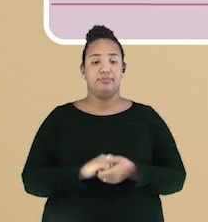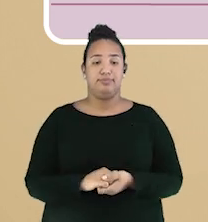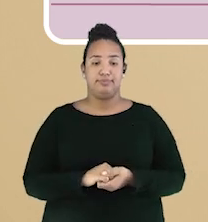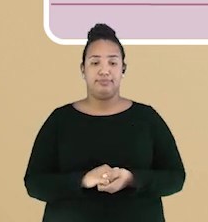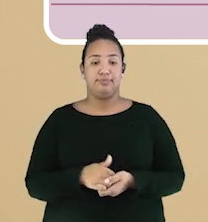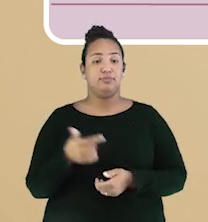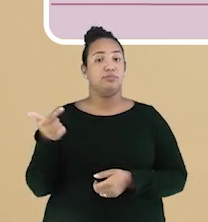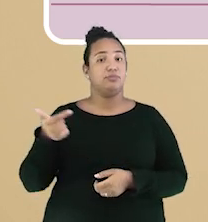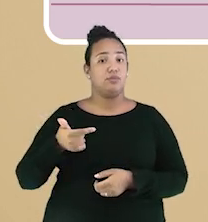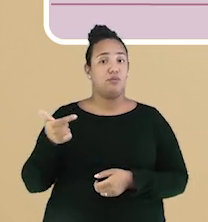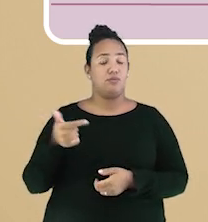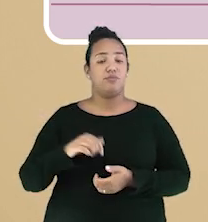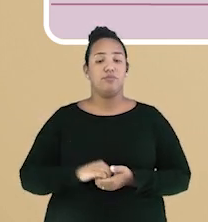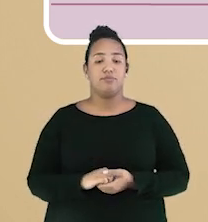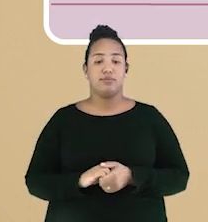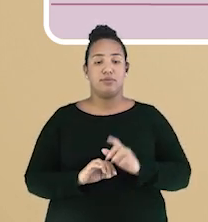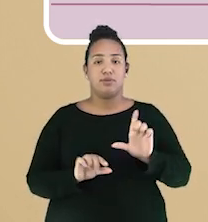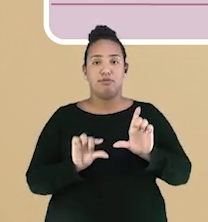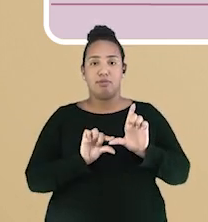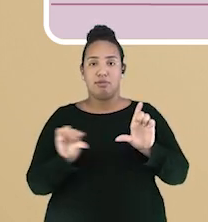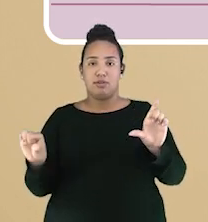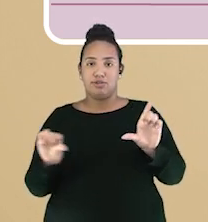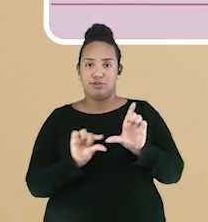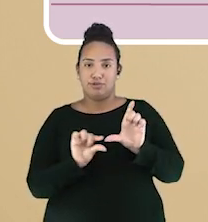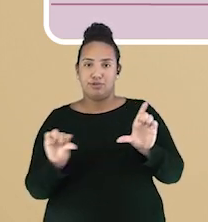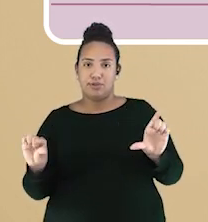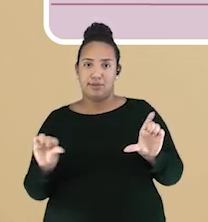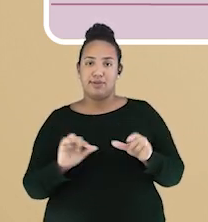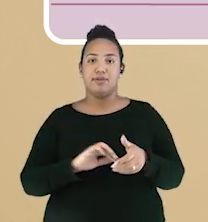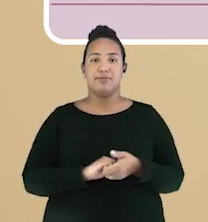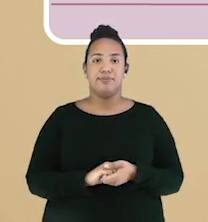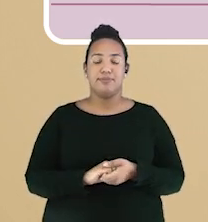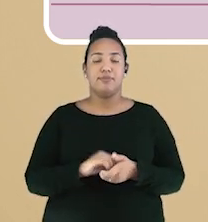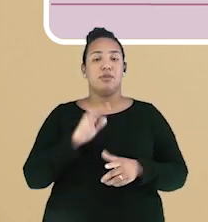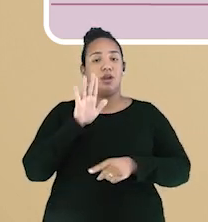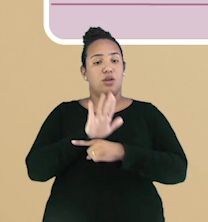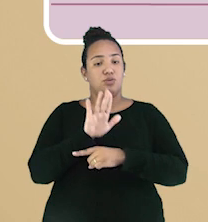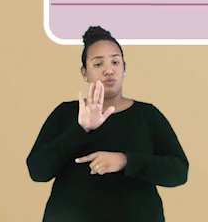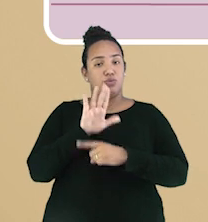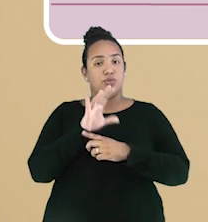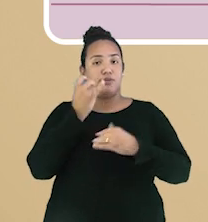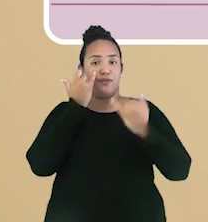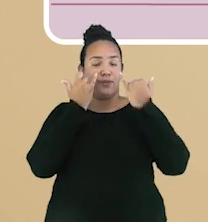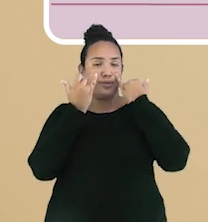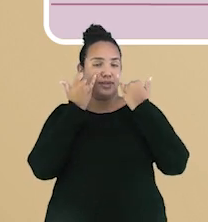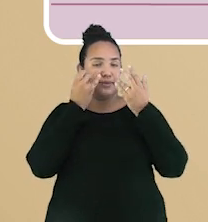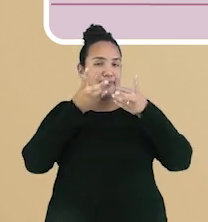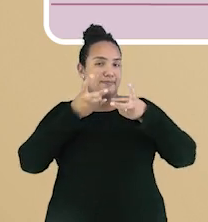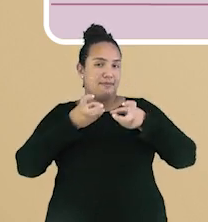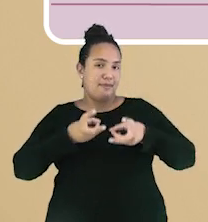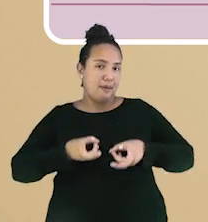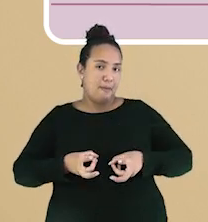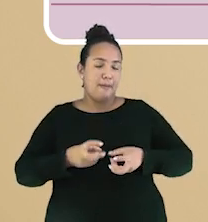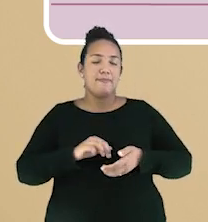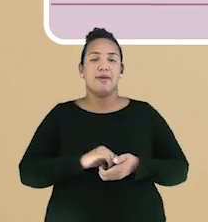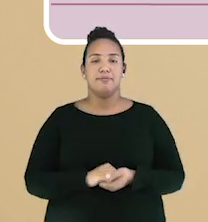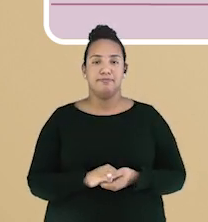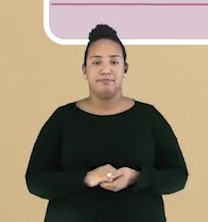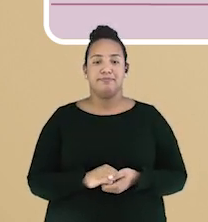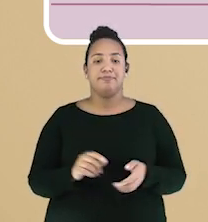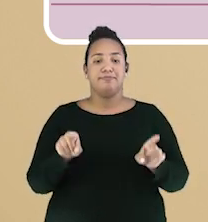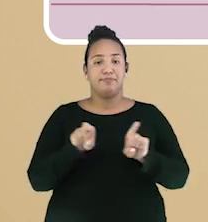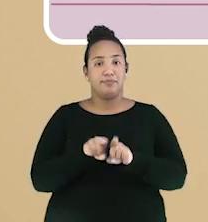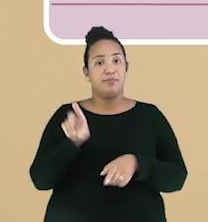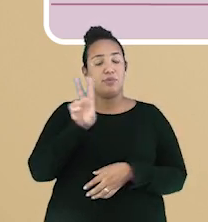2, a gente tem a legenda, que auxilia na leitura das informações apresentadas. Utilizam